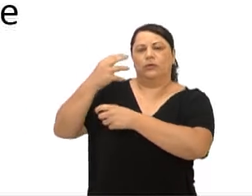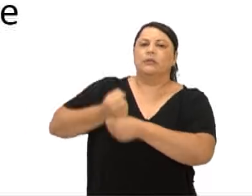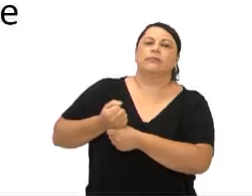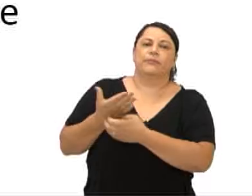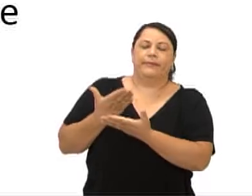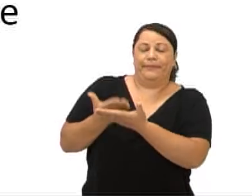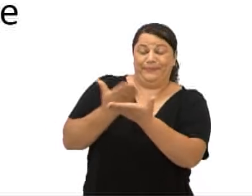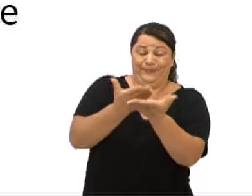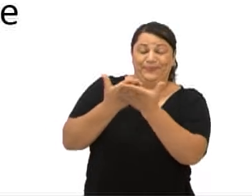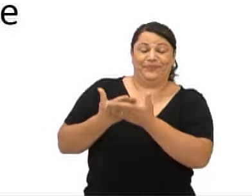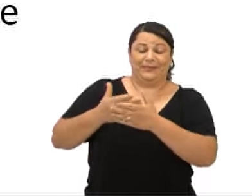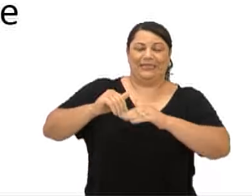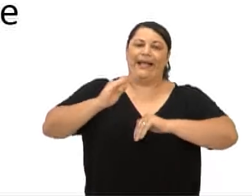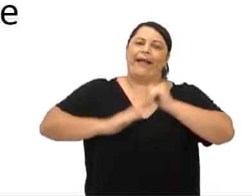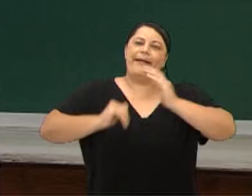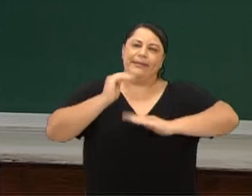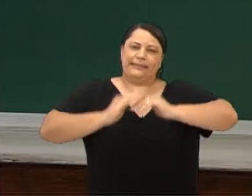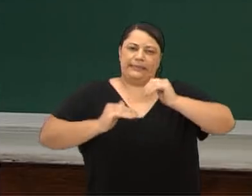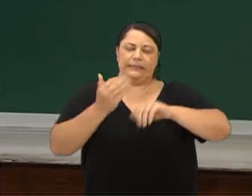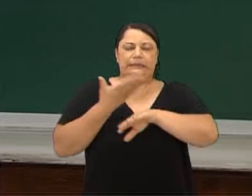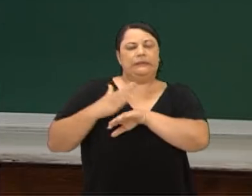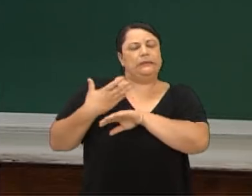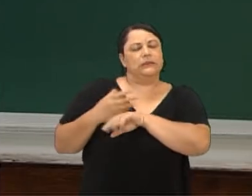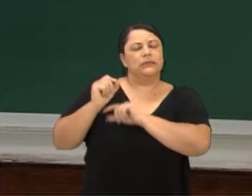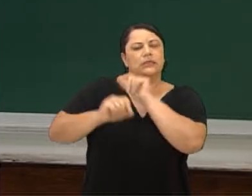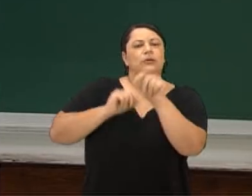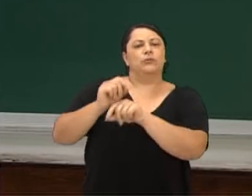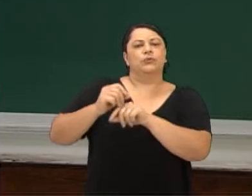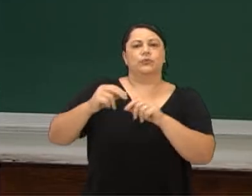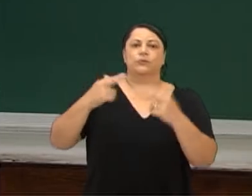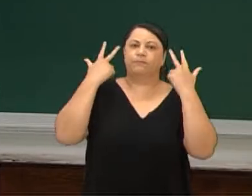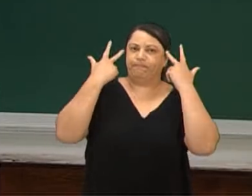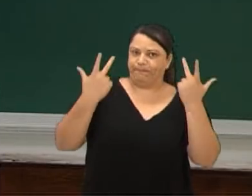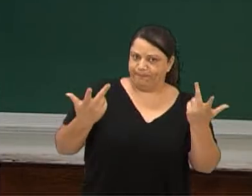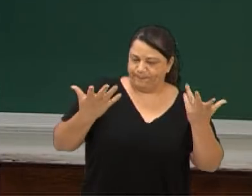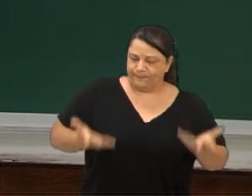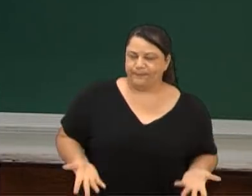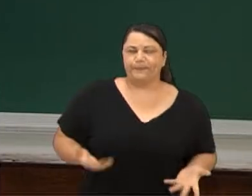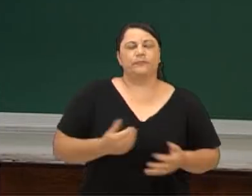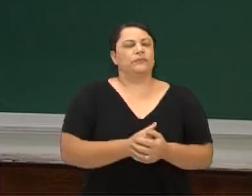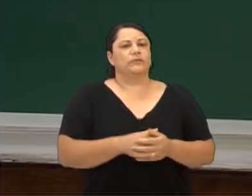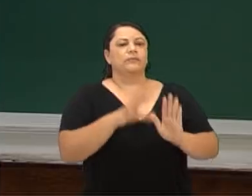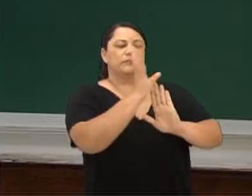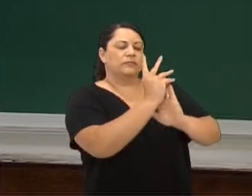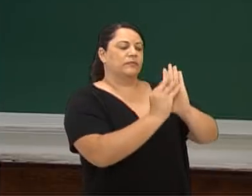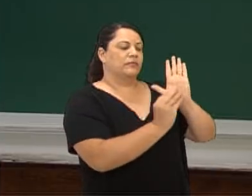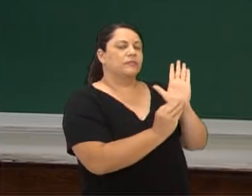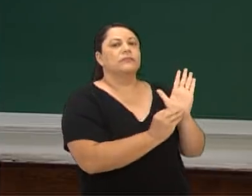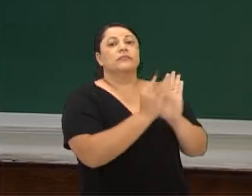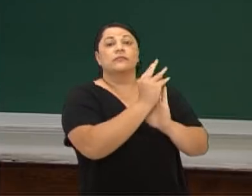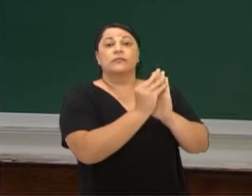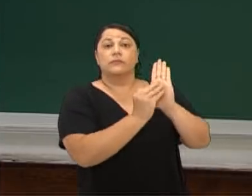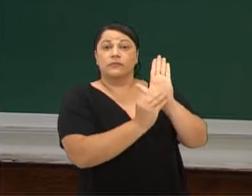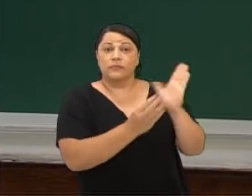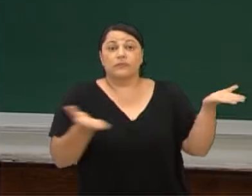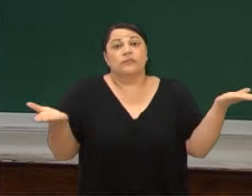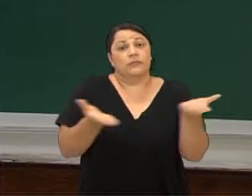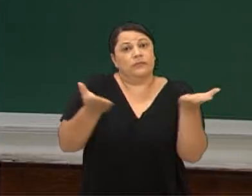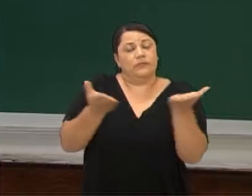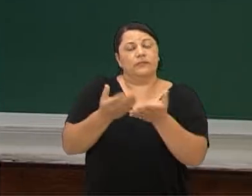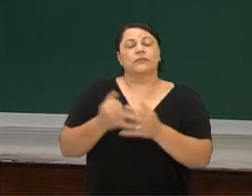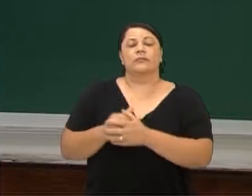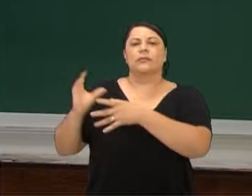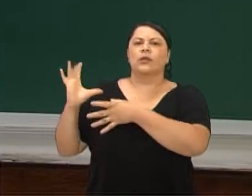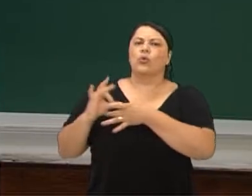comum. Aqui, nós retomamos esse conteúdo, nós falamos primeiramente desse conteúdo, bem no contexto